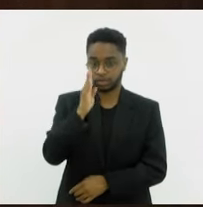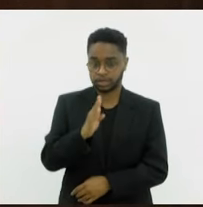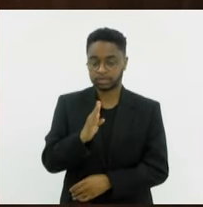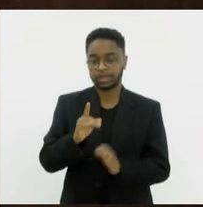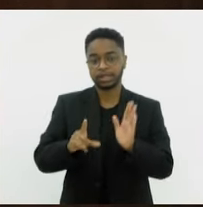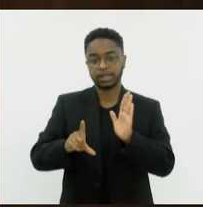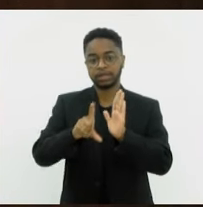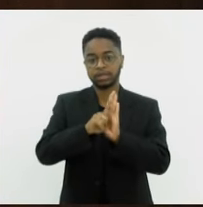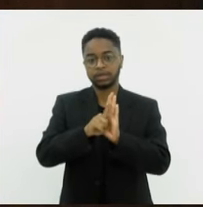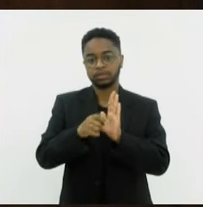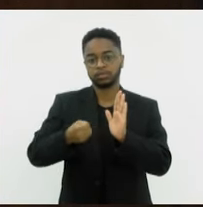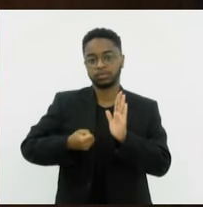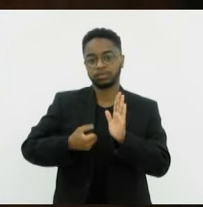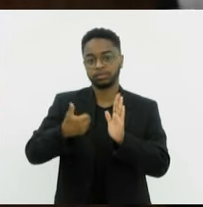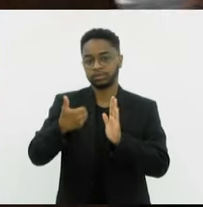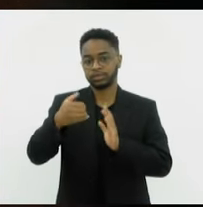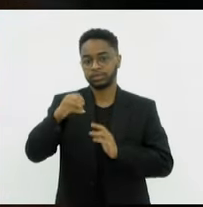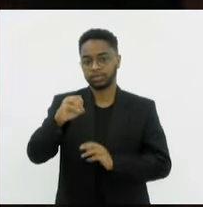é número